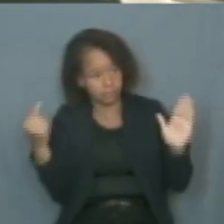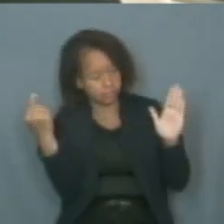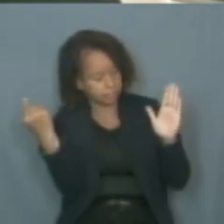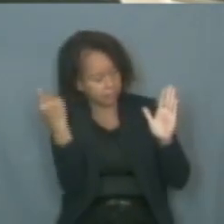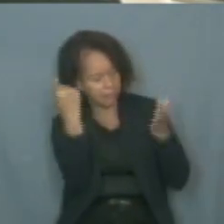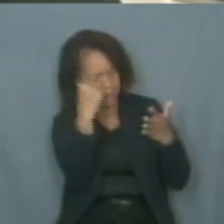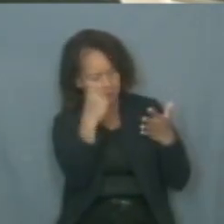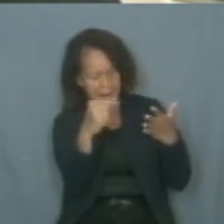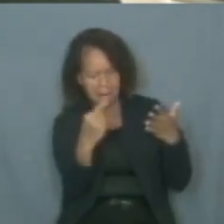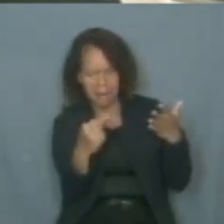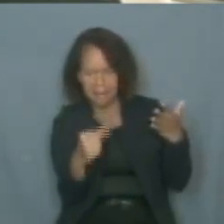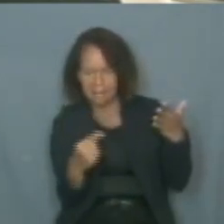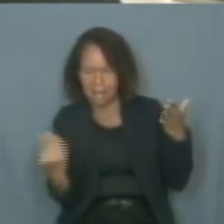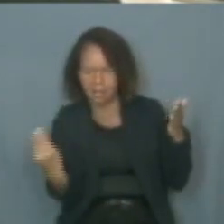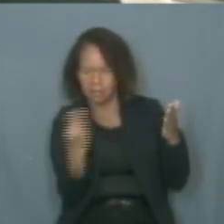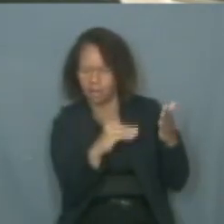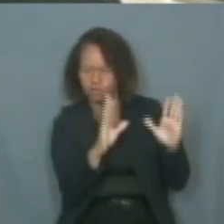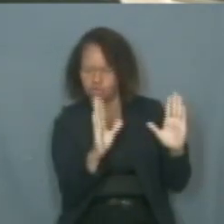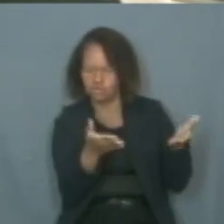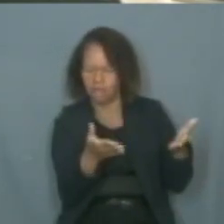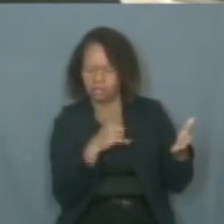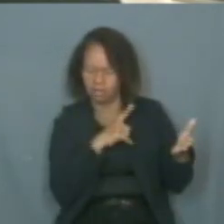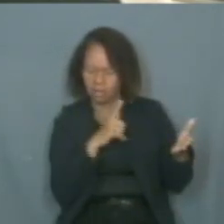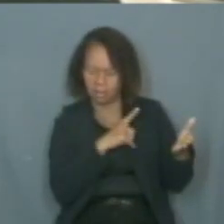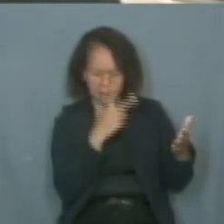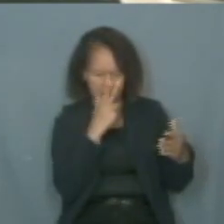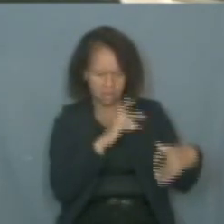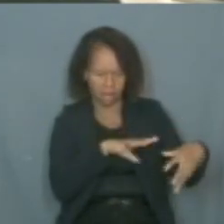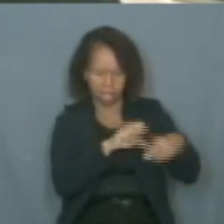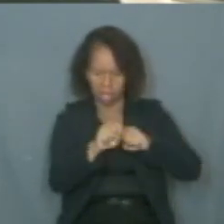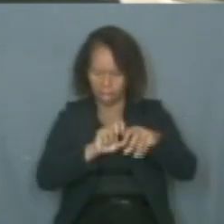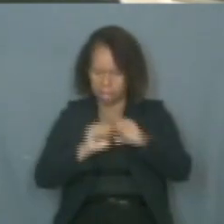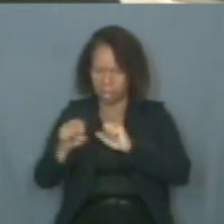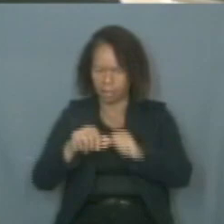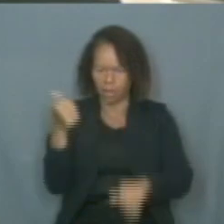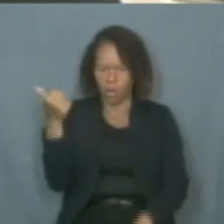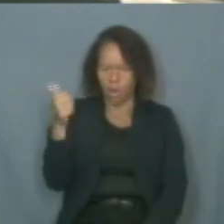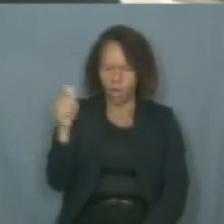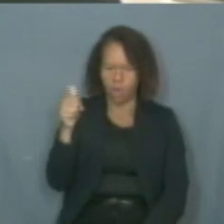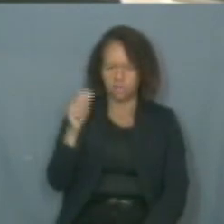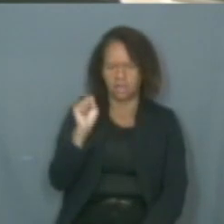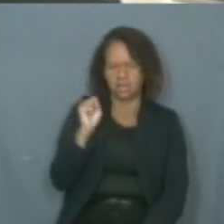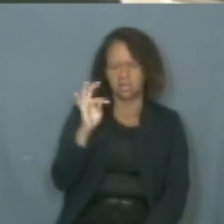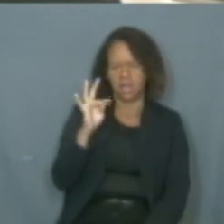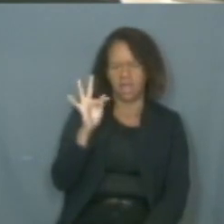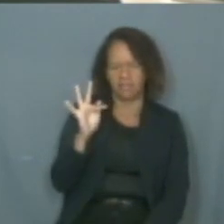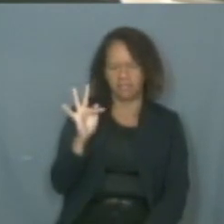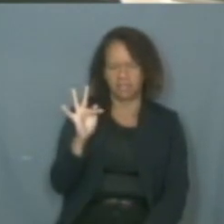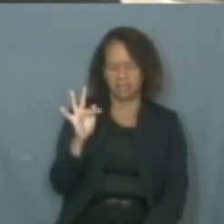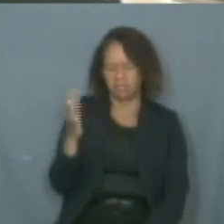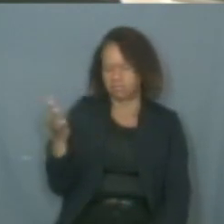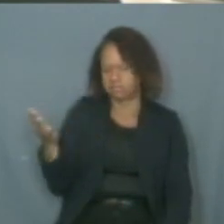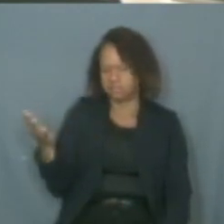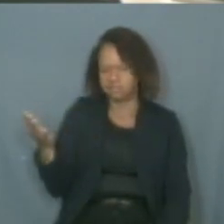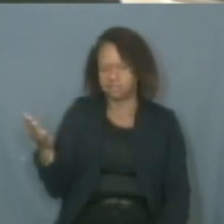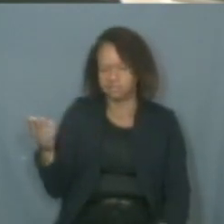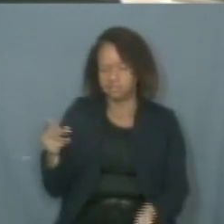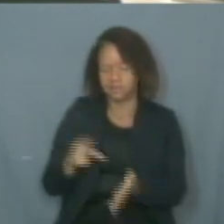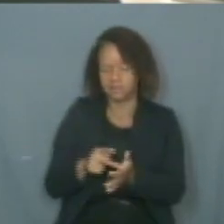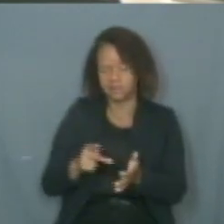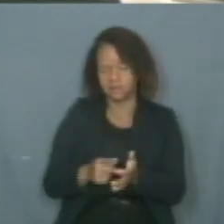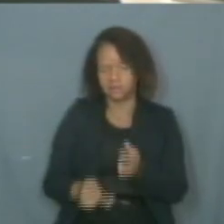sendo rasgado pelas 11 cabeças do STF. A realidade é